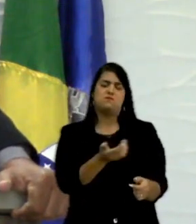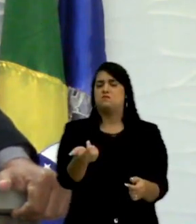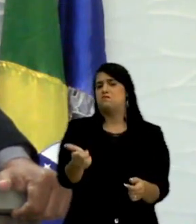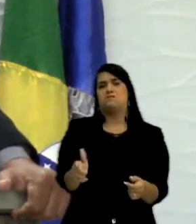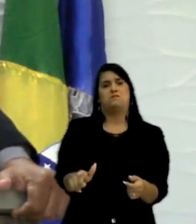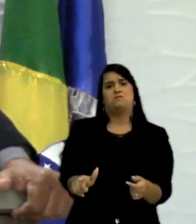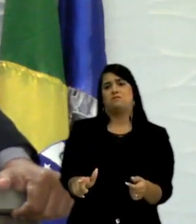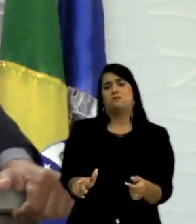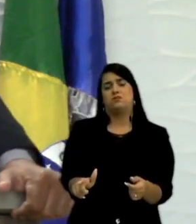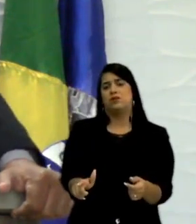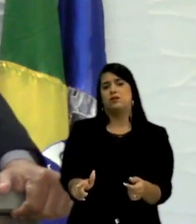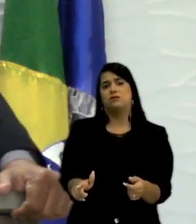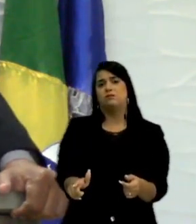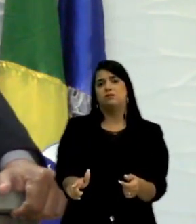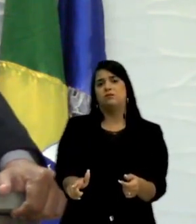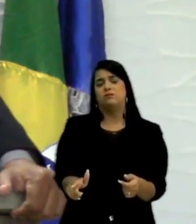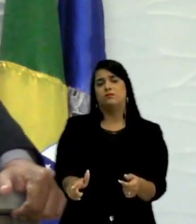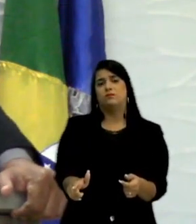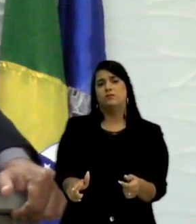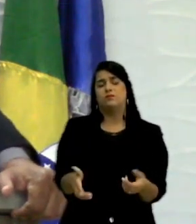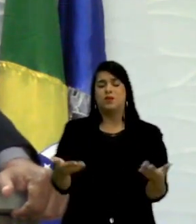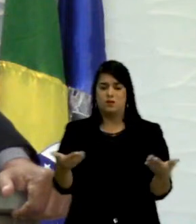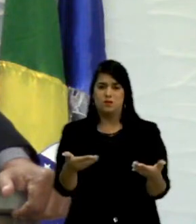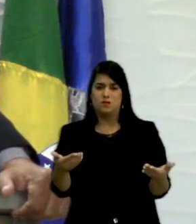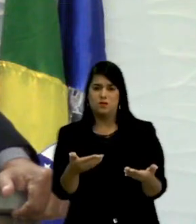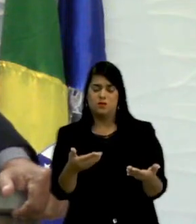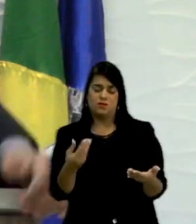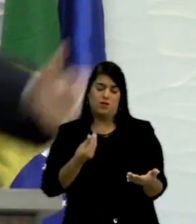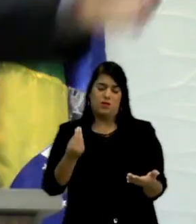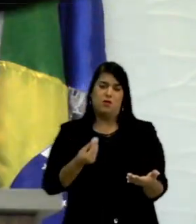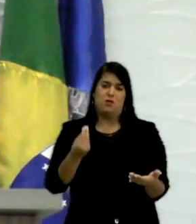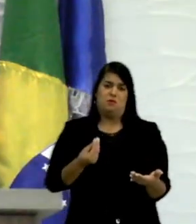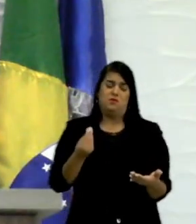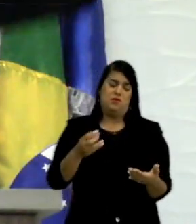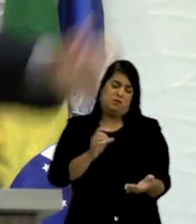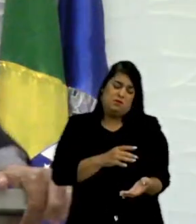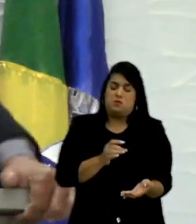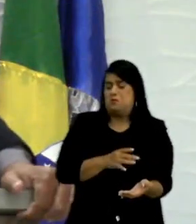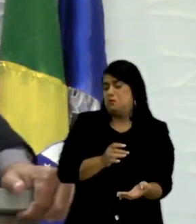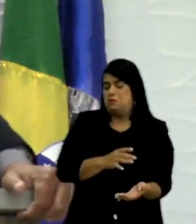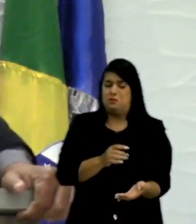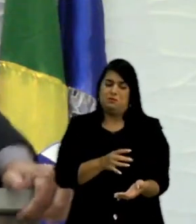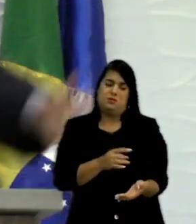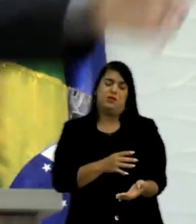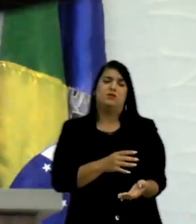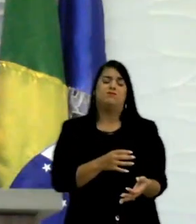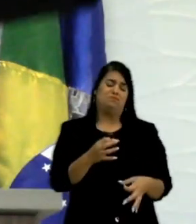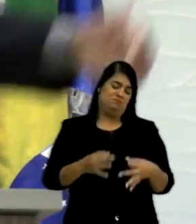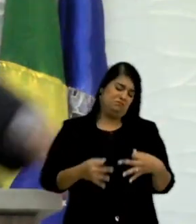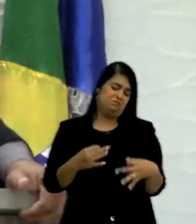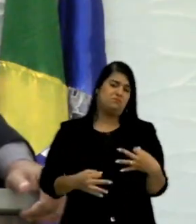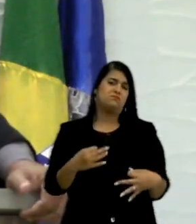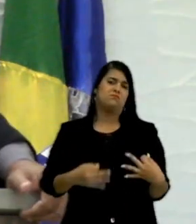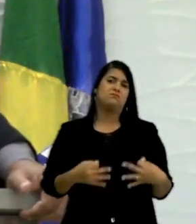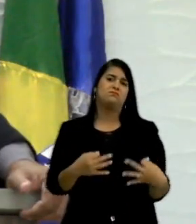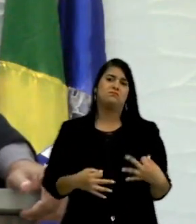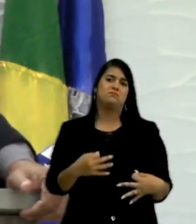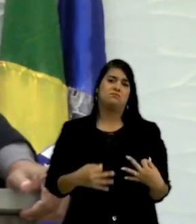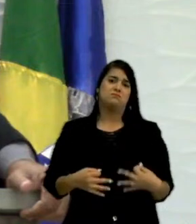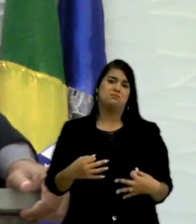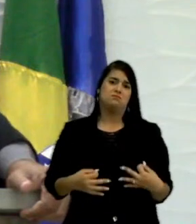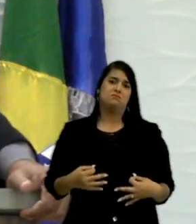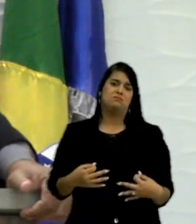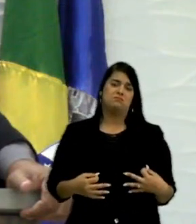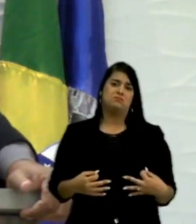ninguém. Hoje eu vivo, Bruno, ameaçado. Processado, rapaz. Fui hoje também pro fórum.